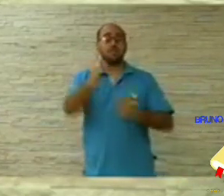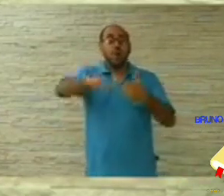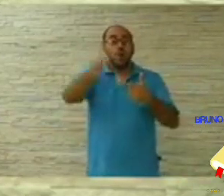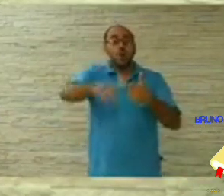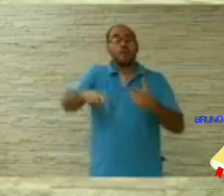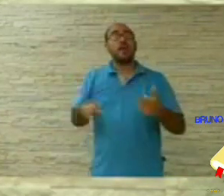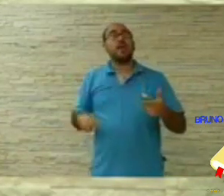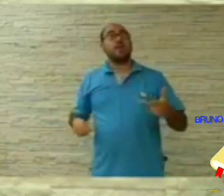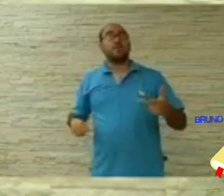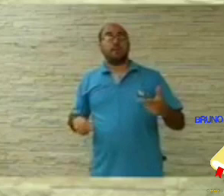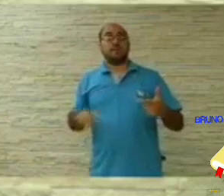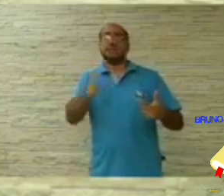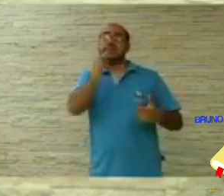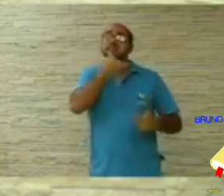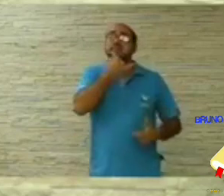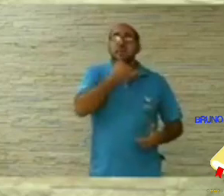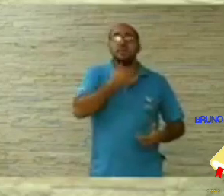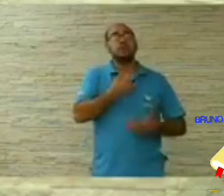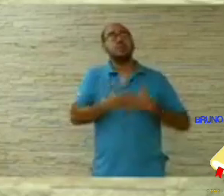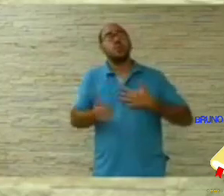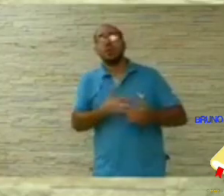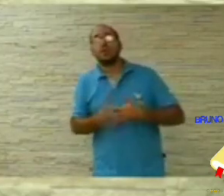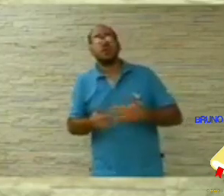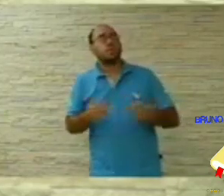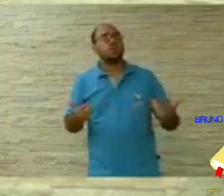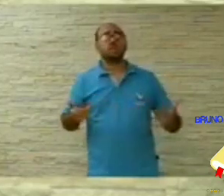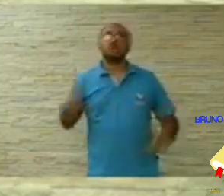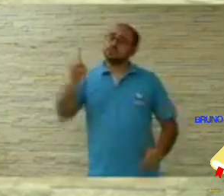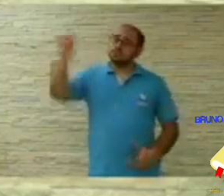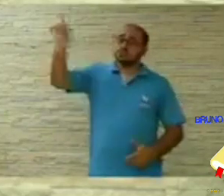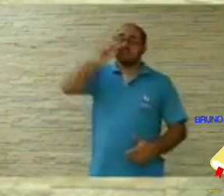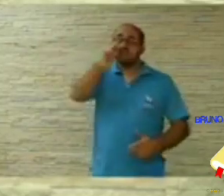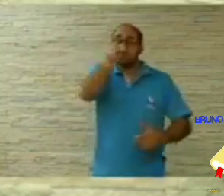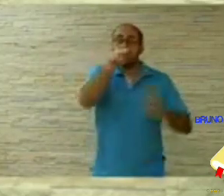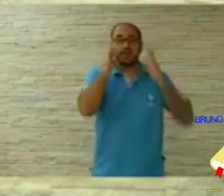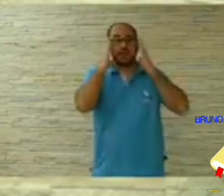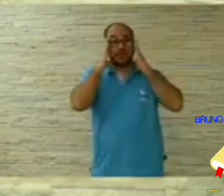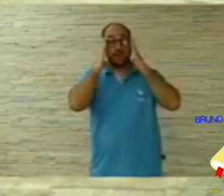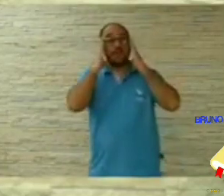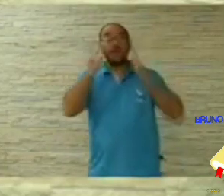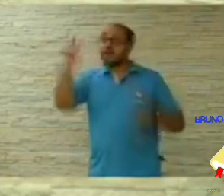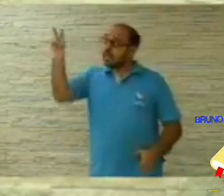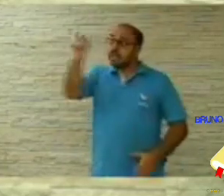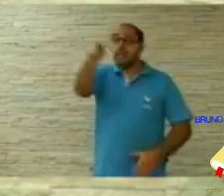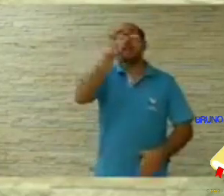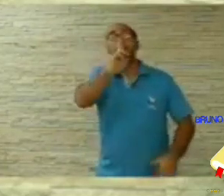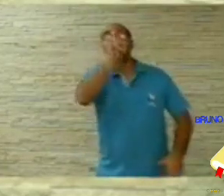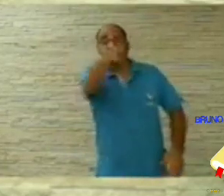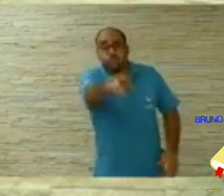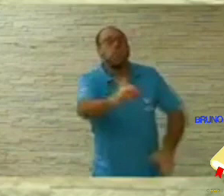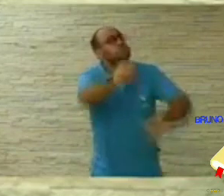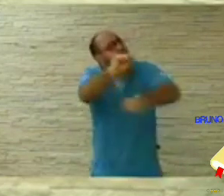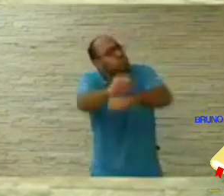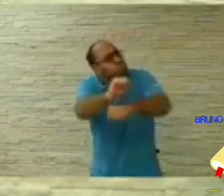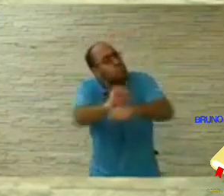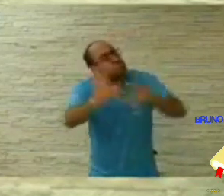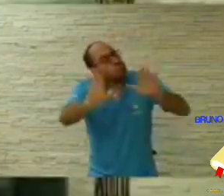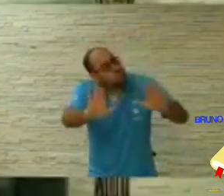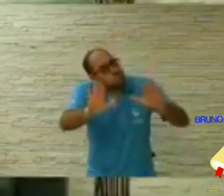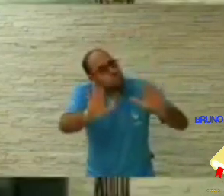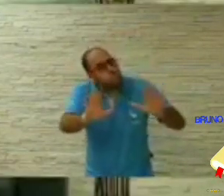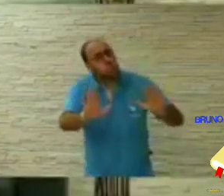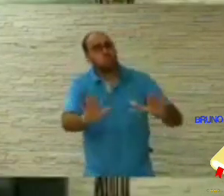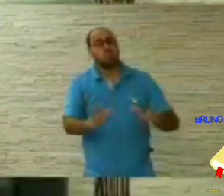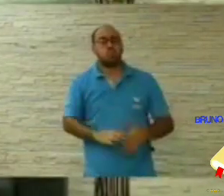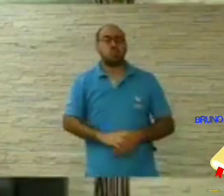problemas. Ele é um Deus que atende e que ouve a sua oração. Na segunda estrofe, nós vimos